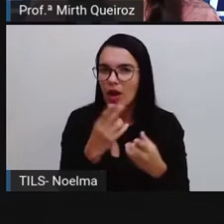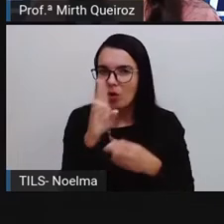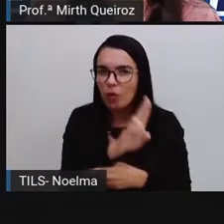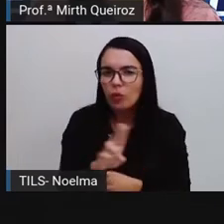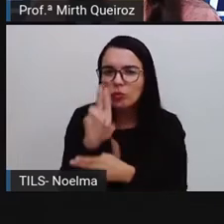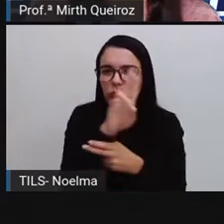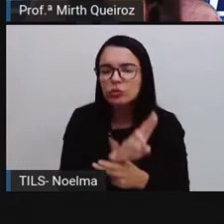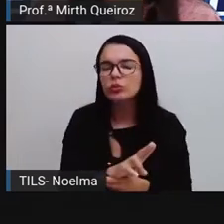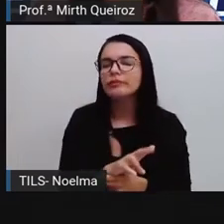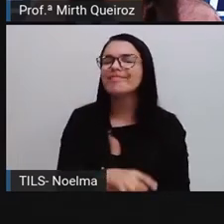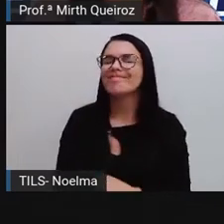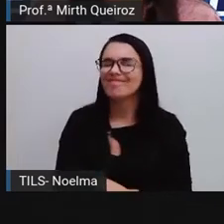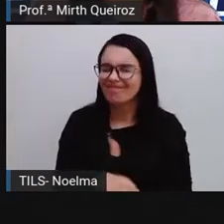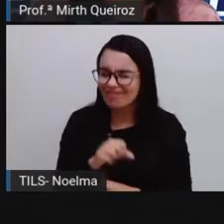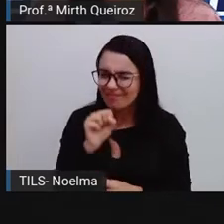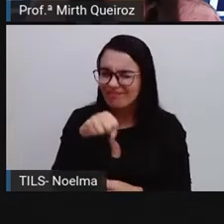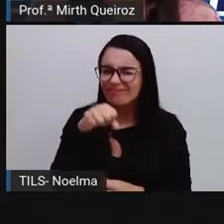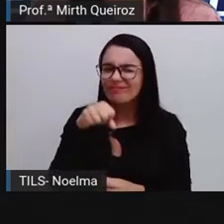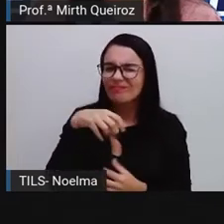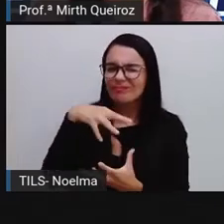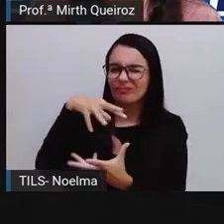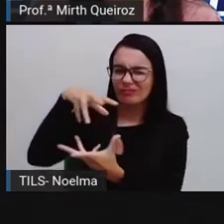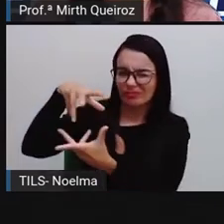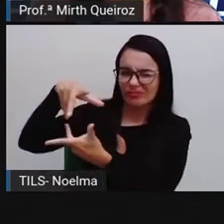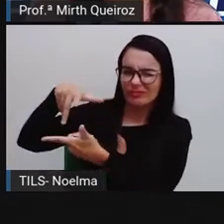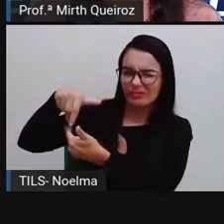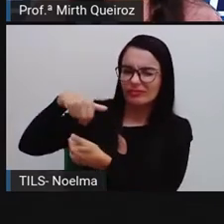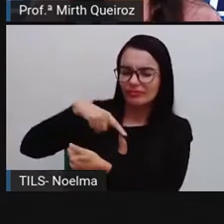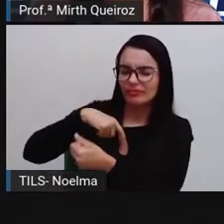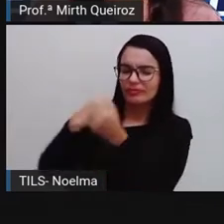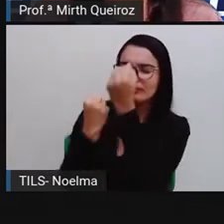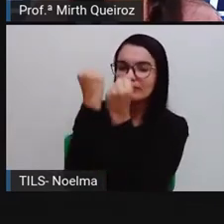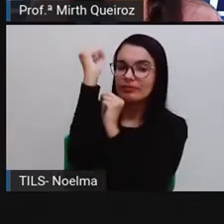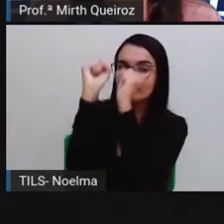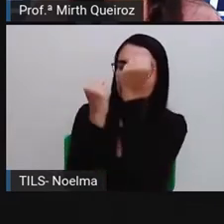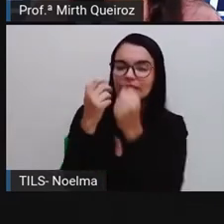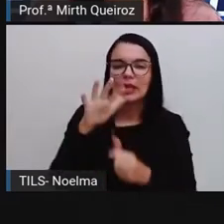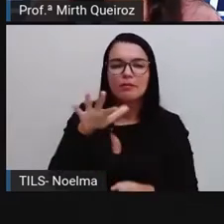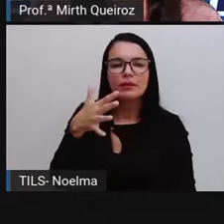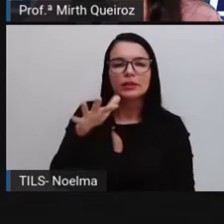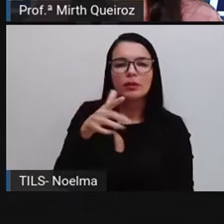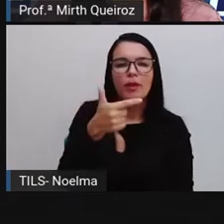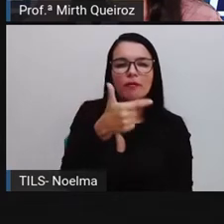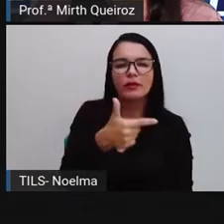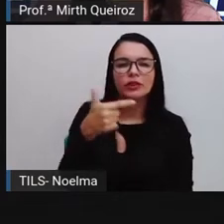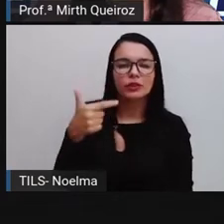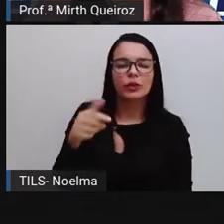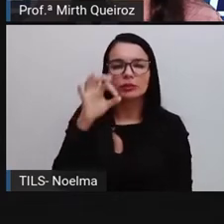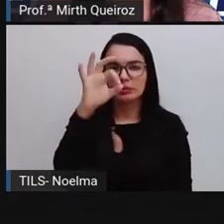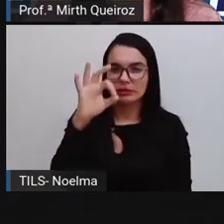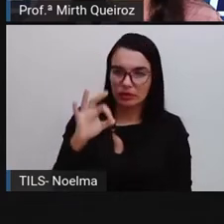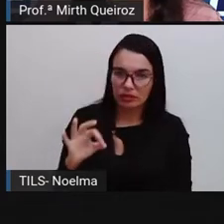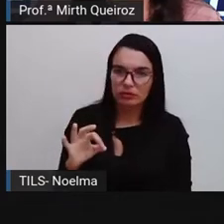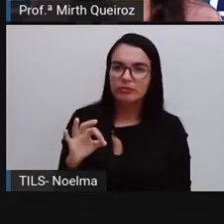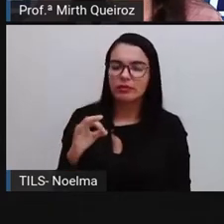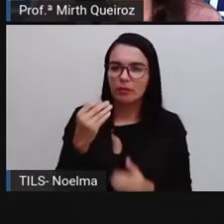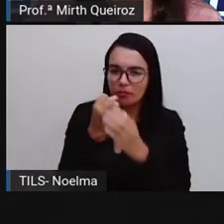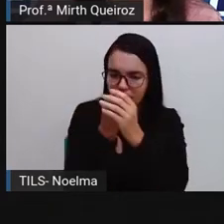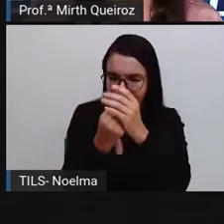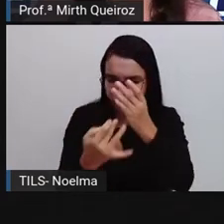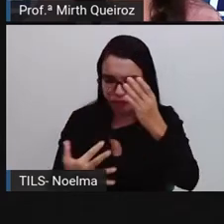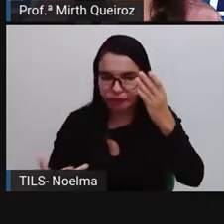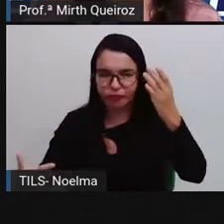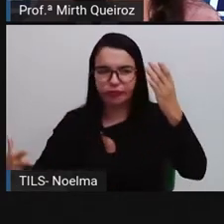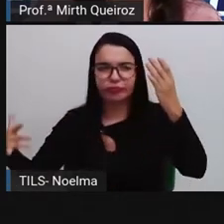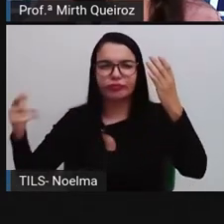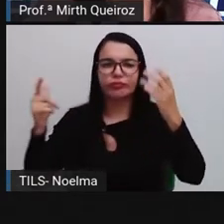construído consumida em nível Mundial a indústria vai gastar aí 22 por cento né gente vai ter